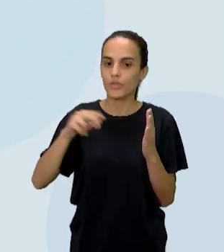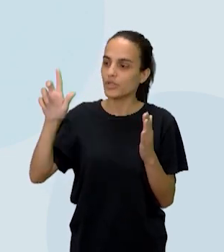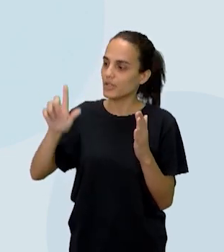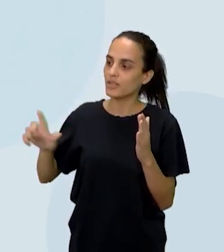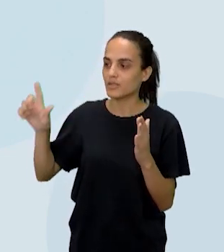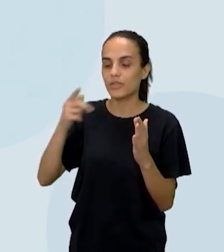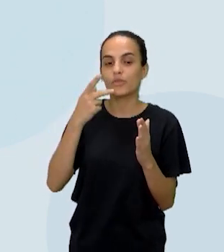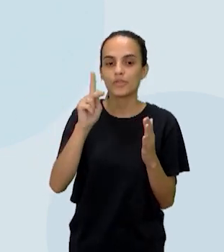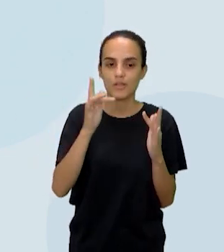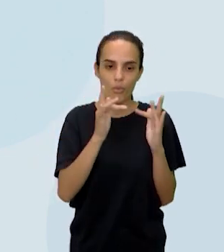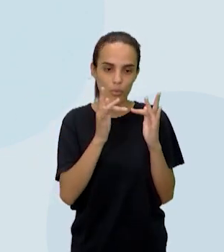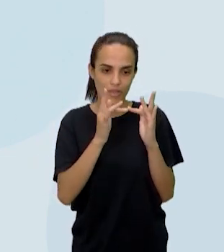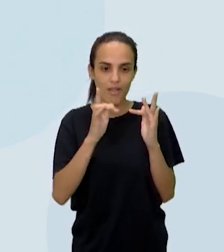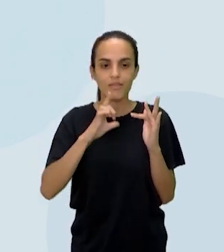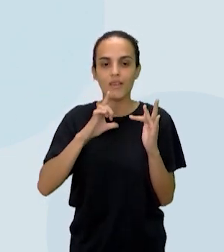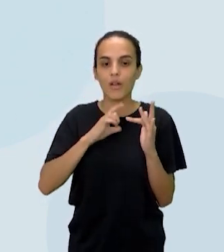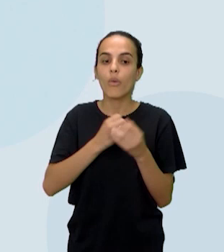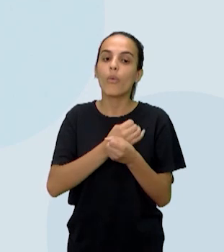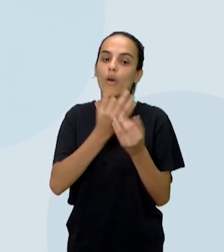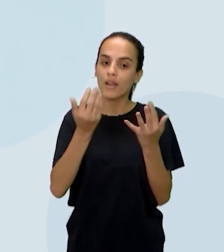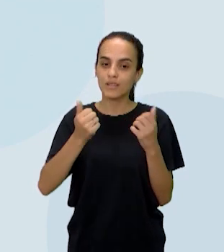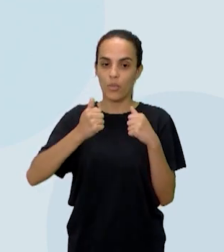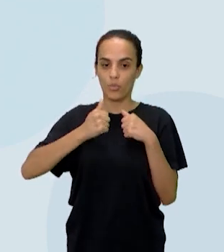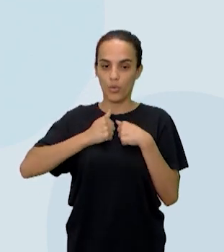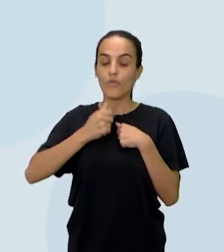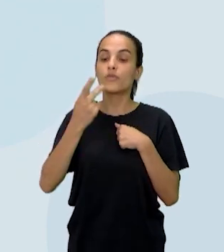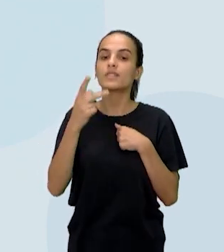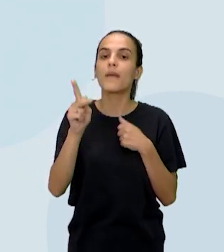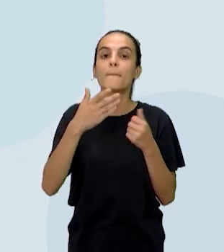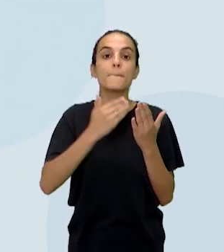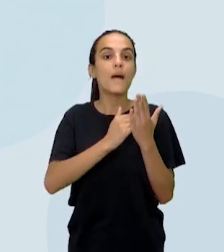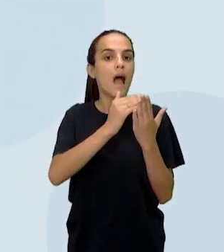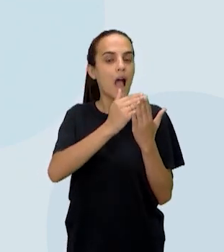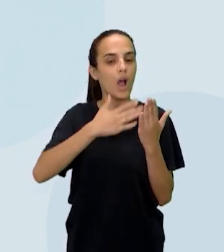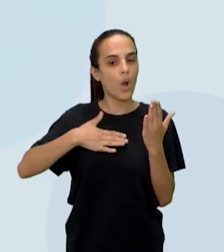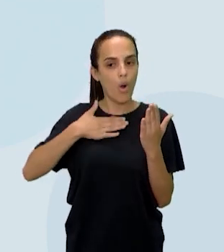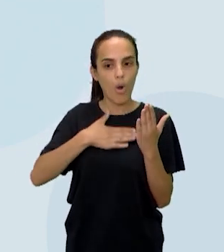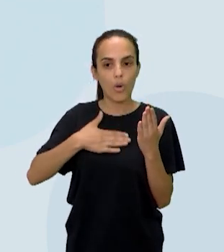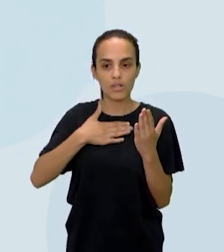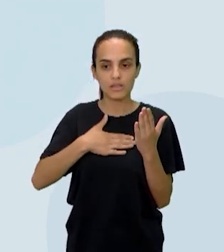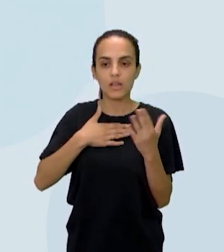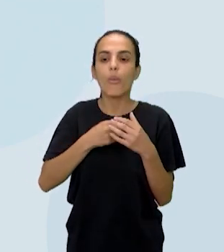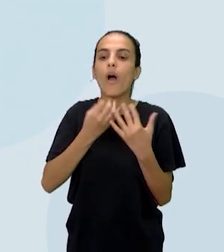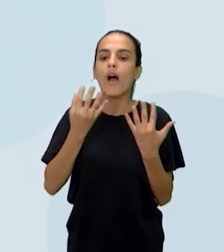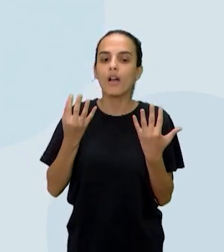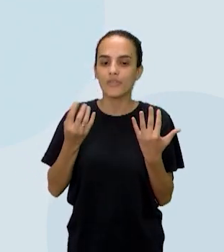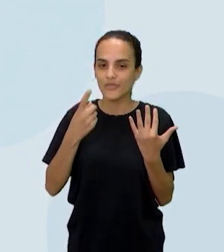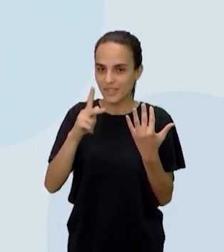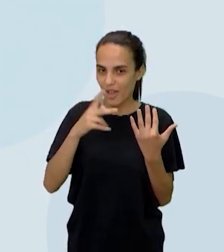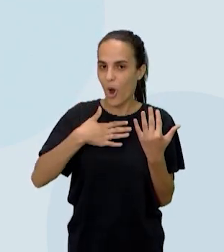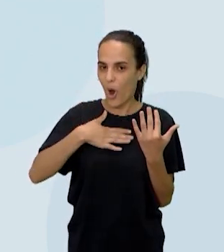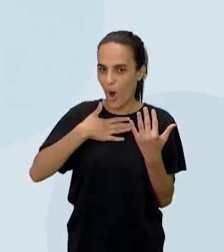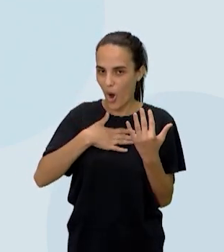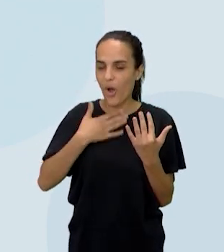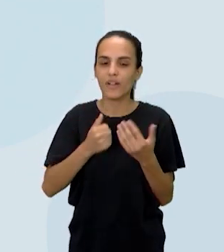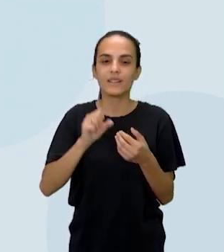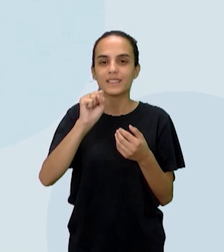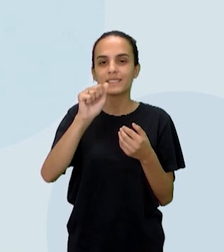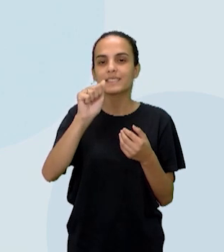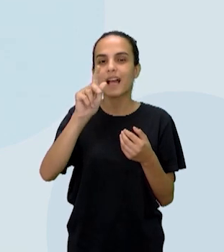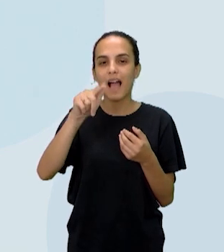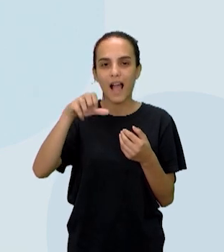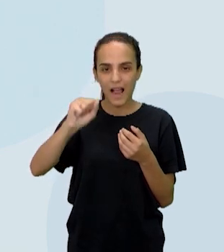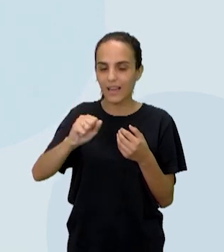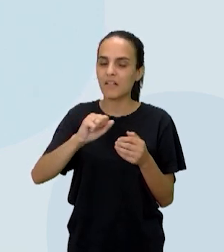teve contato? Quais autores vocês mais gostam? Então, o que você gosta? Gosta de leitura de sagas